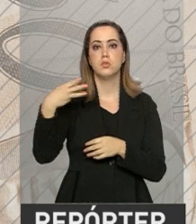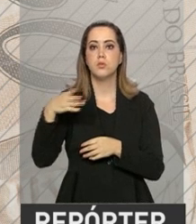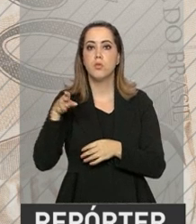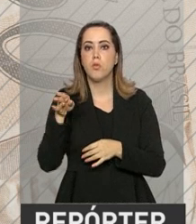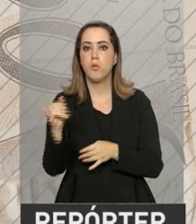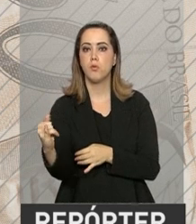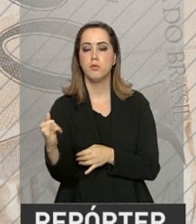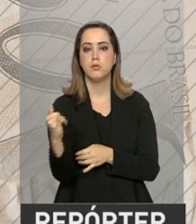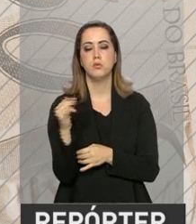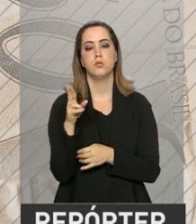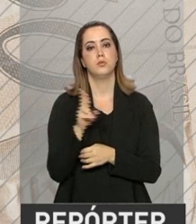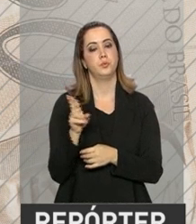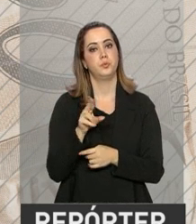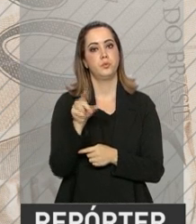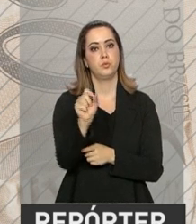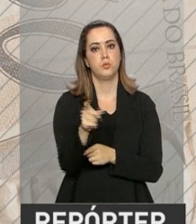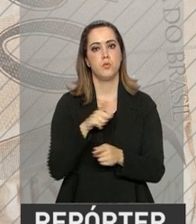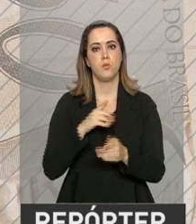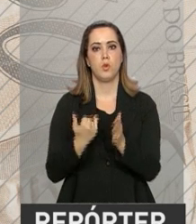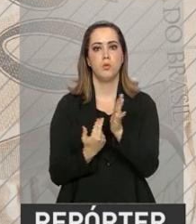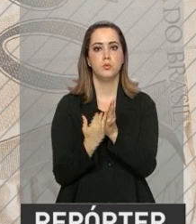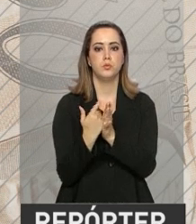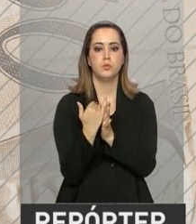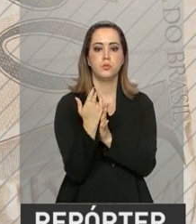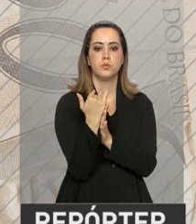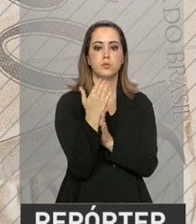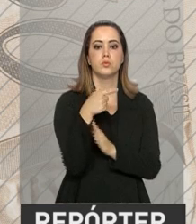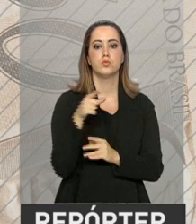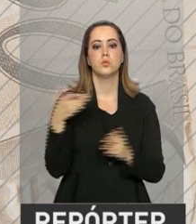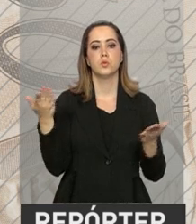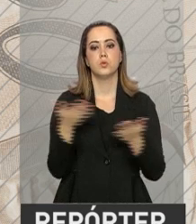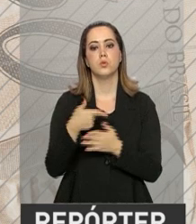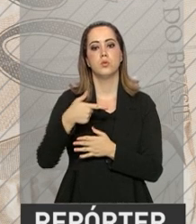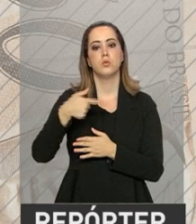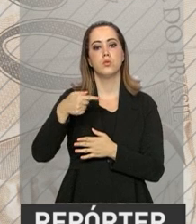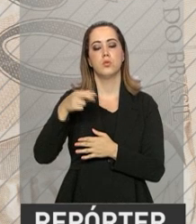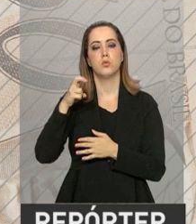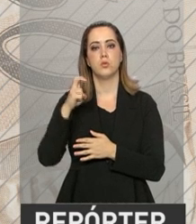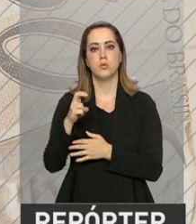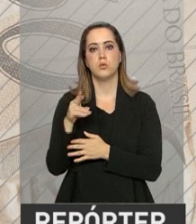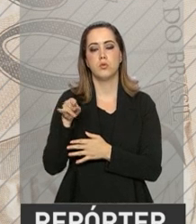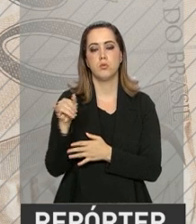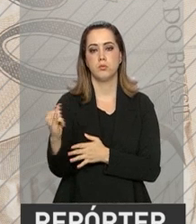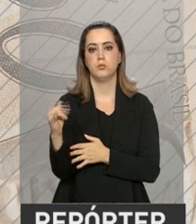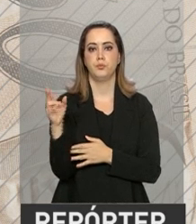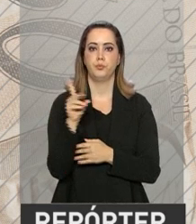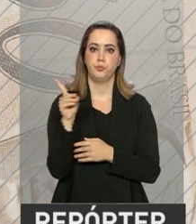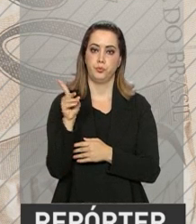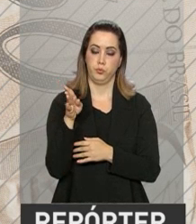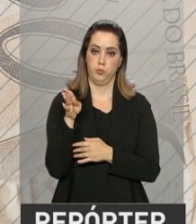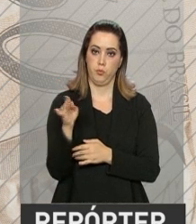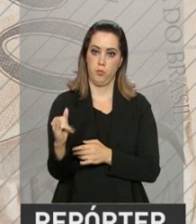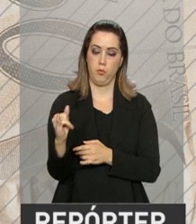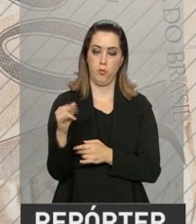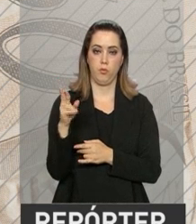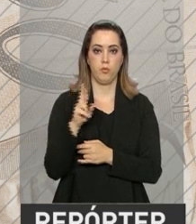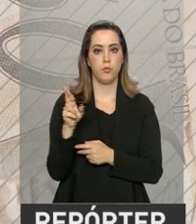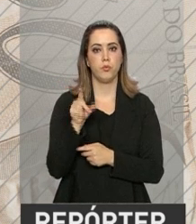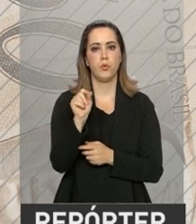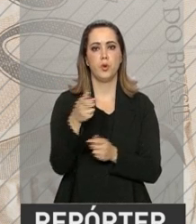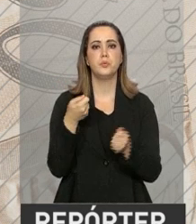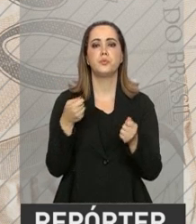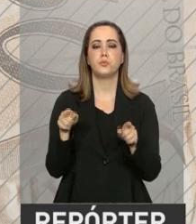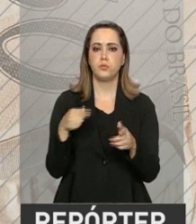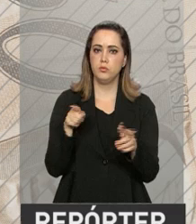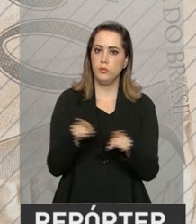alcançar um saldo de 75 bilhões e 900 milhões de reais no primeiro semestre também foram pagos cerca de 83 milhões